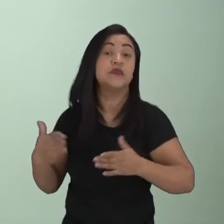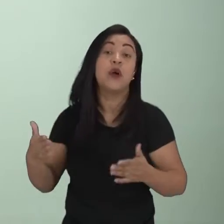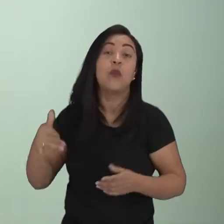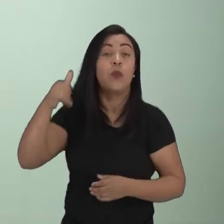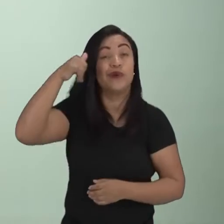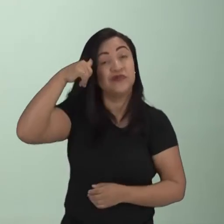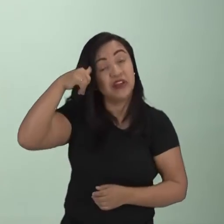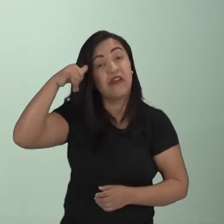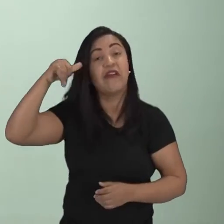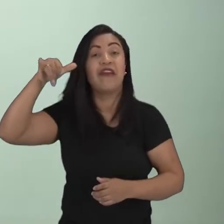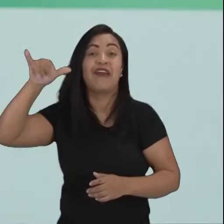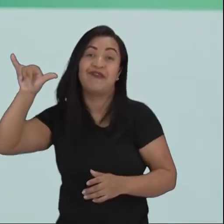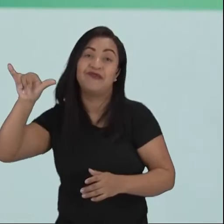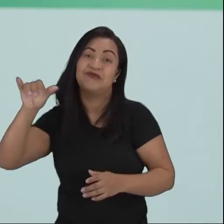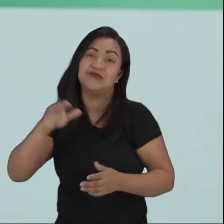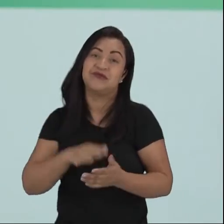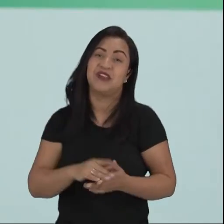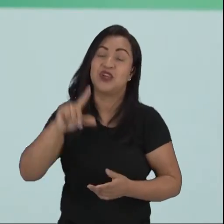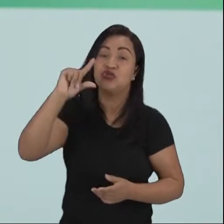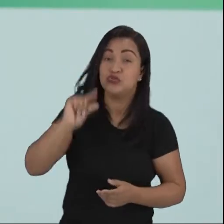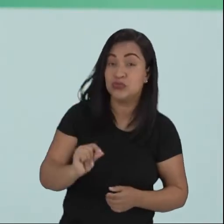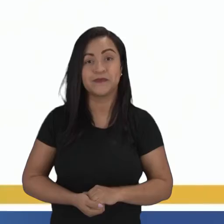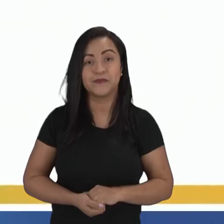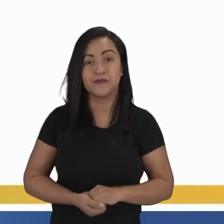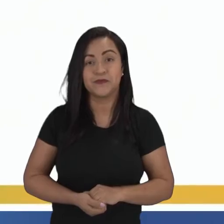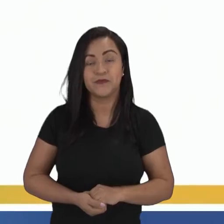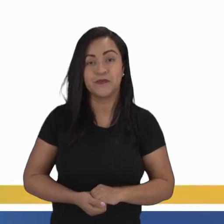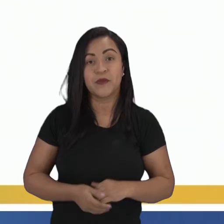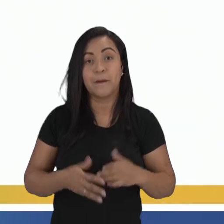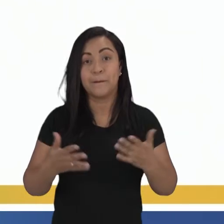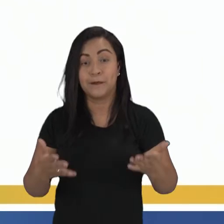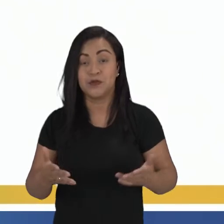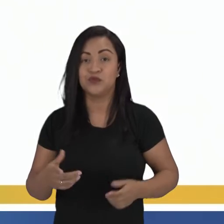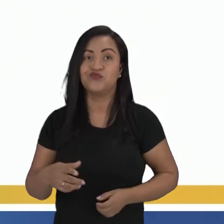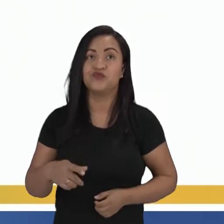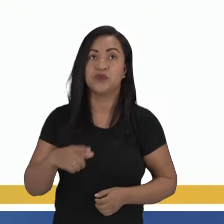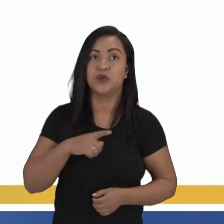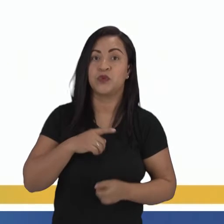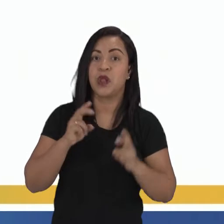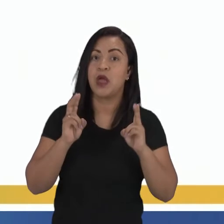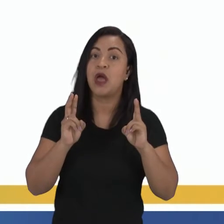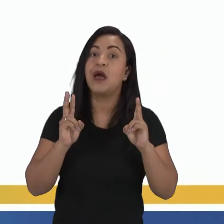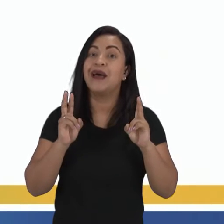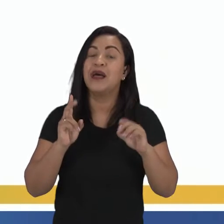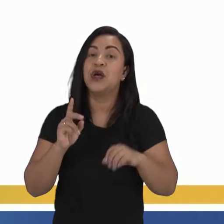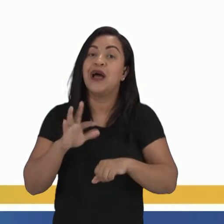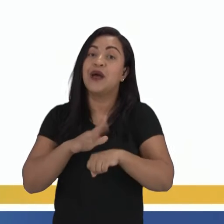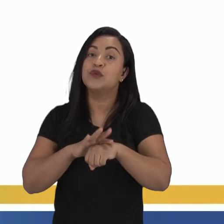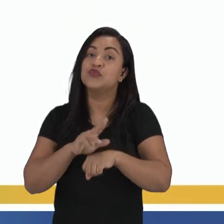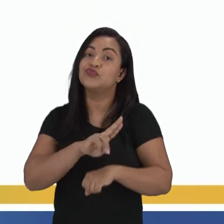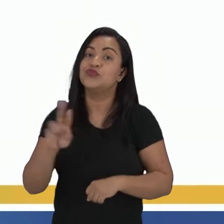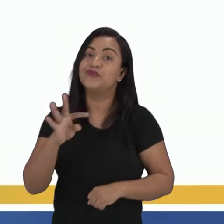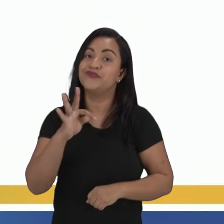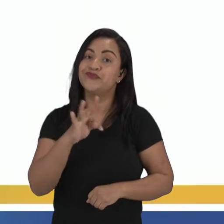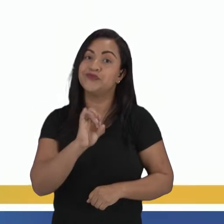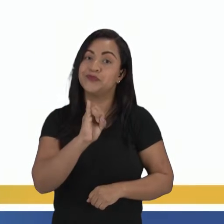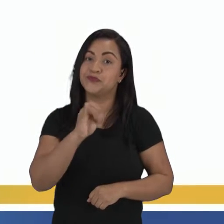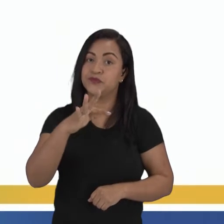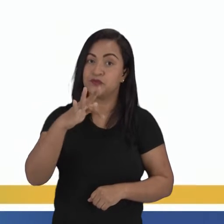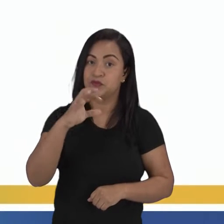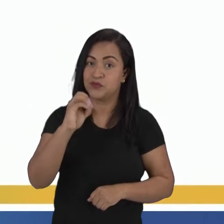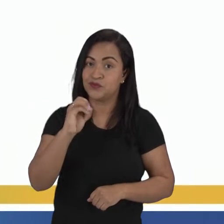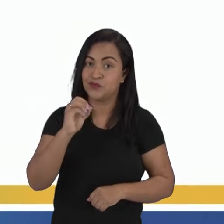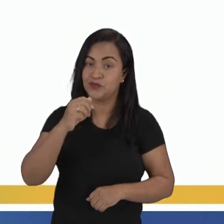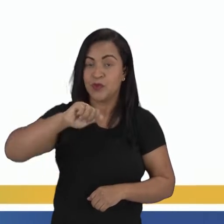de pelo menos minimizar as situações, tá bom? Pessoal, temos aí a tifo, né? A tifo é também uma